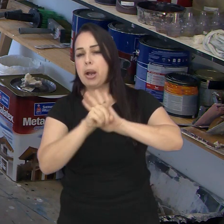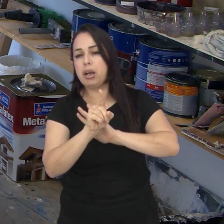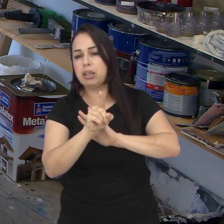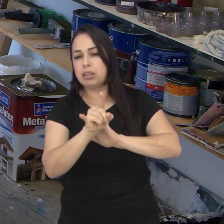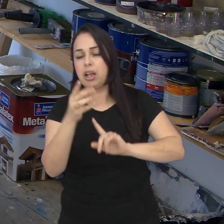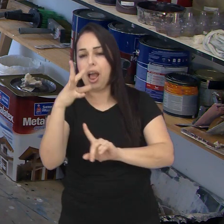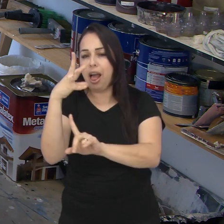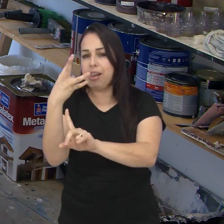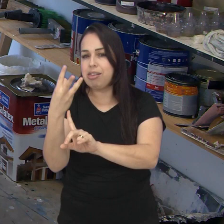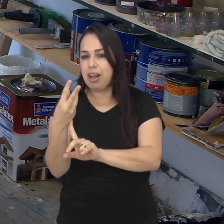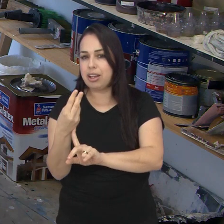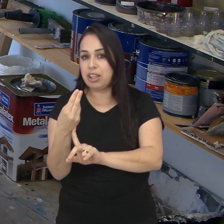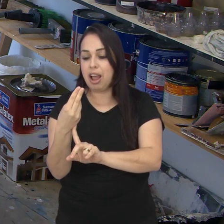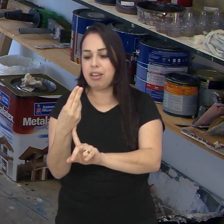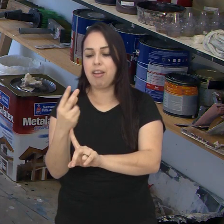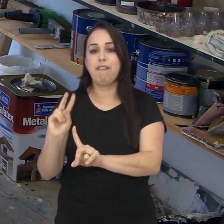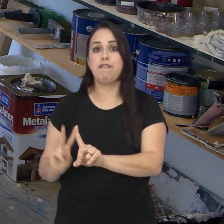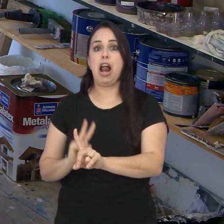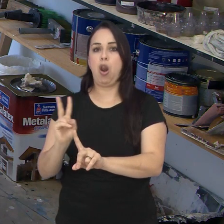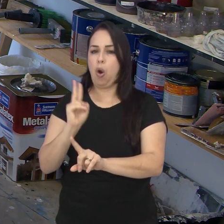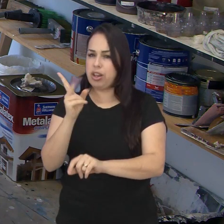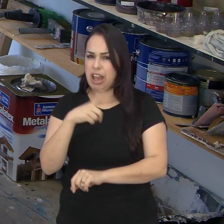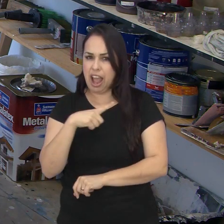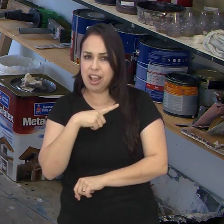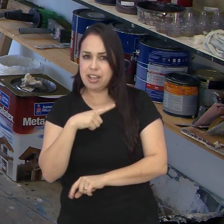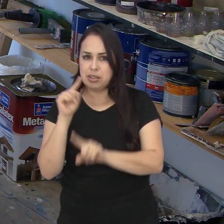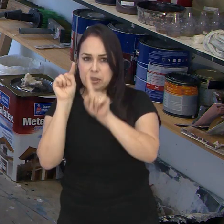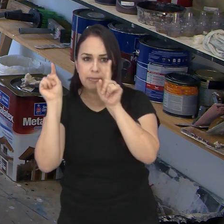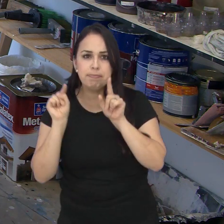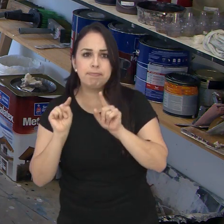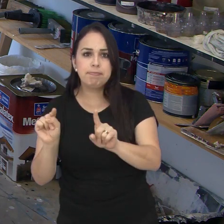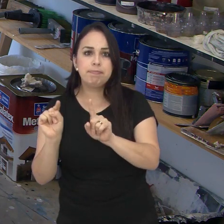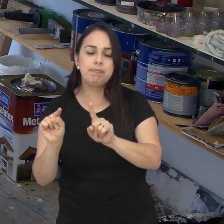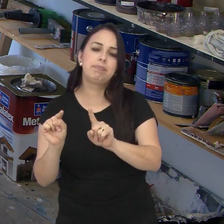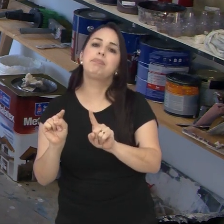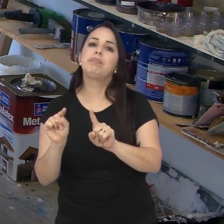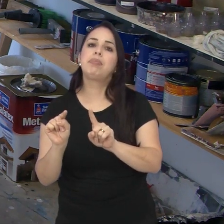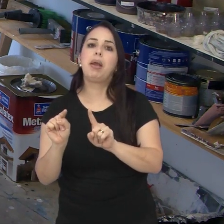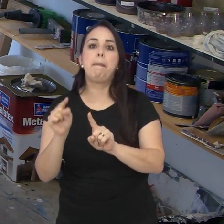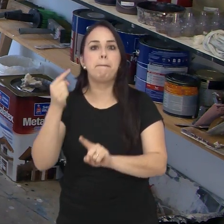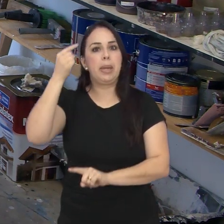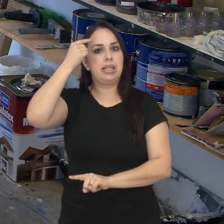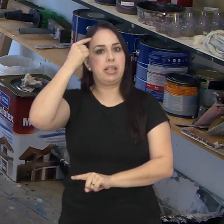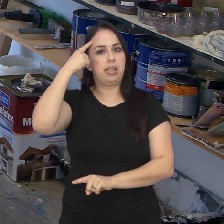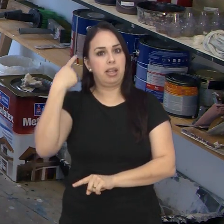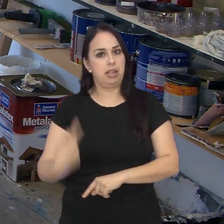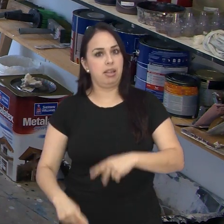né? A arte é valorizada como ela deveria? E pensando até assim,